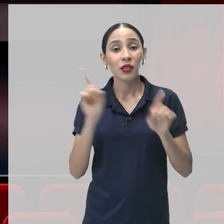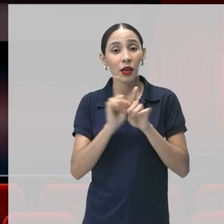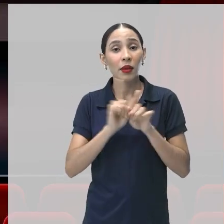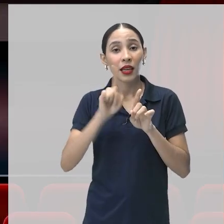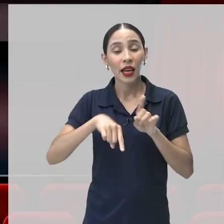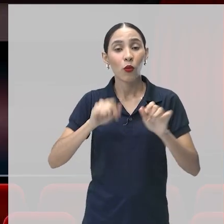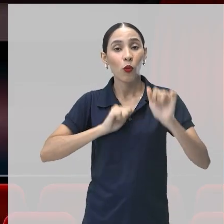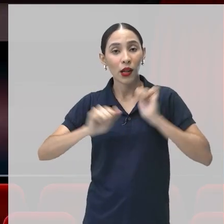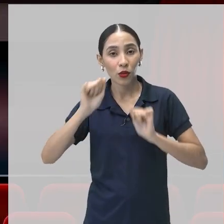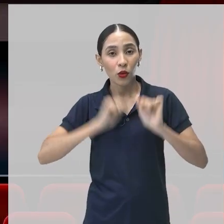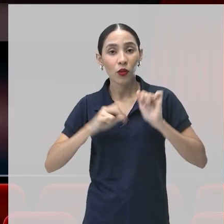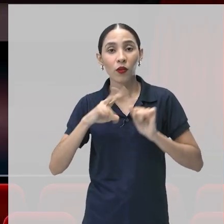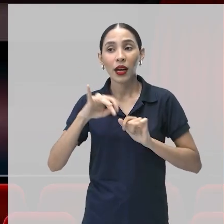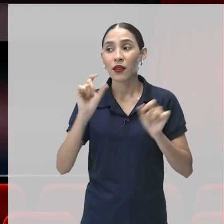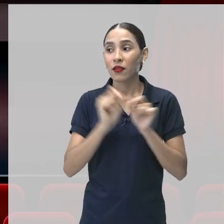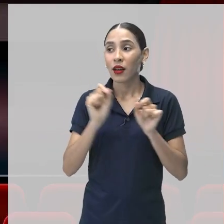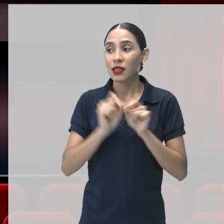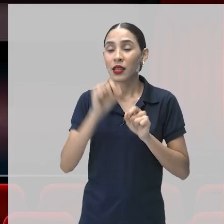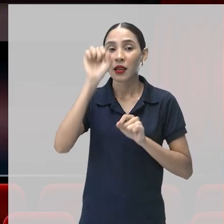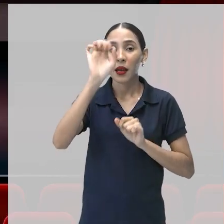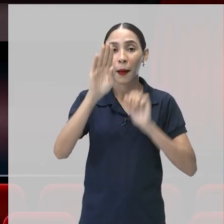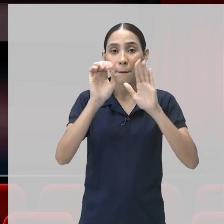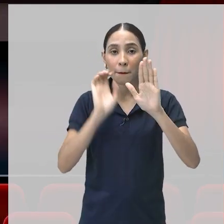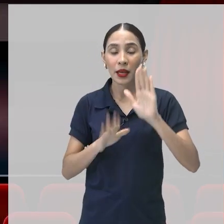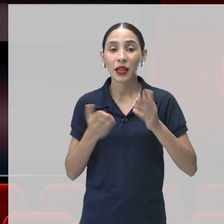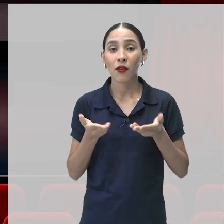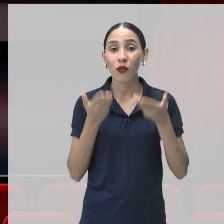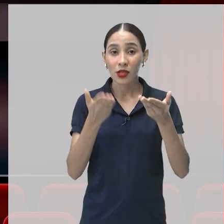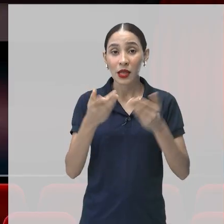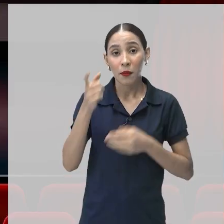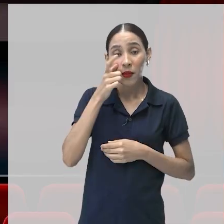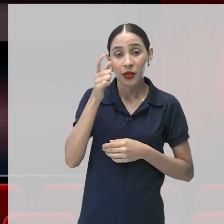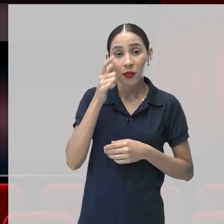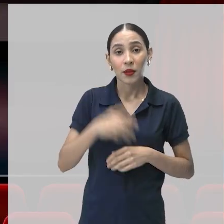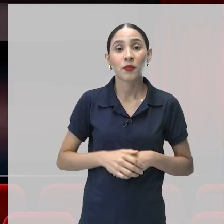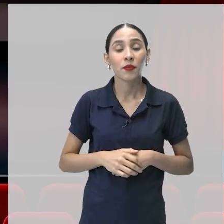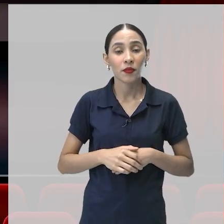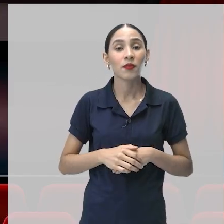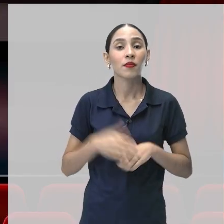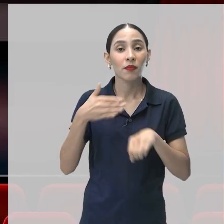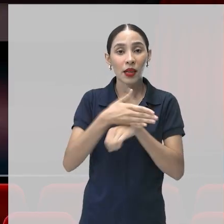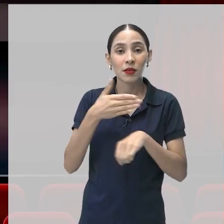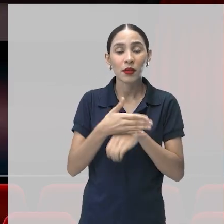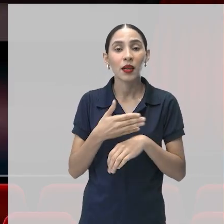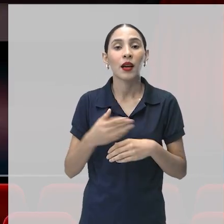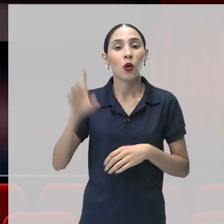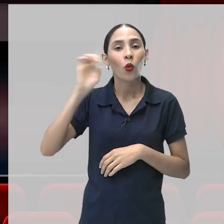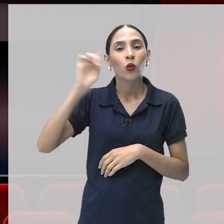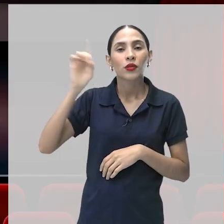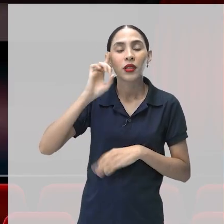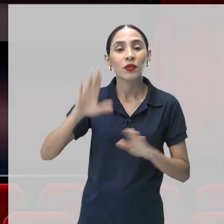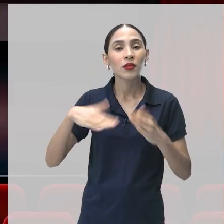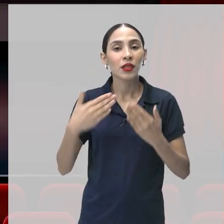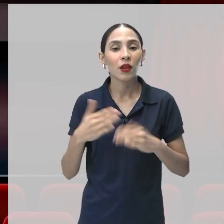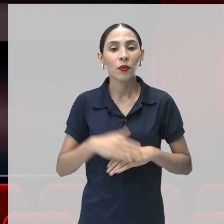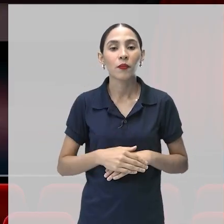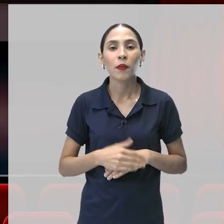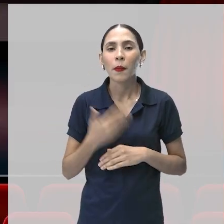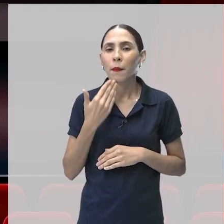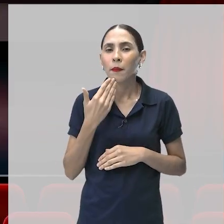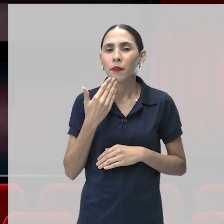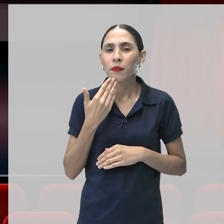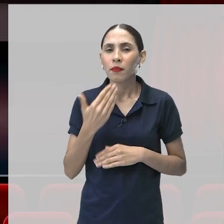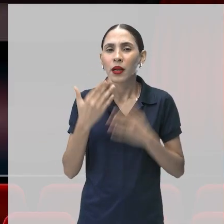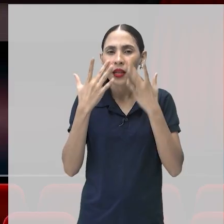é um artista, que ele vai fazer algumas mímicas para vocês, que vai fazer parte do cotidiano. Então, preste